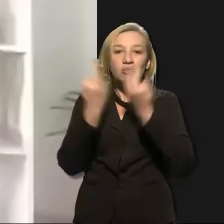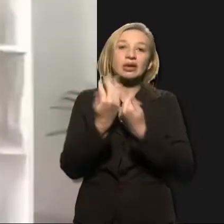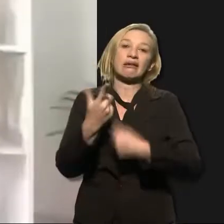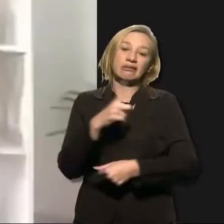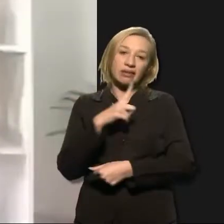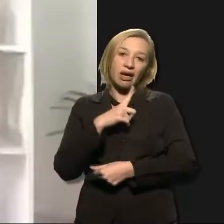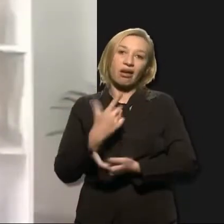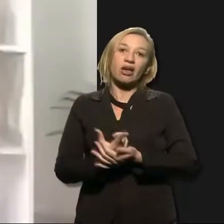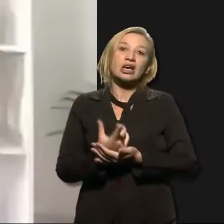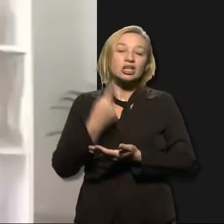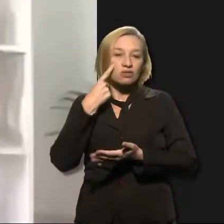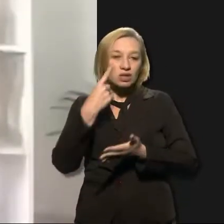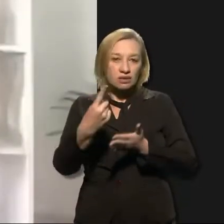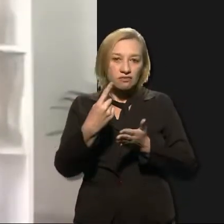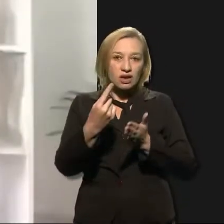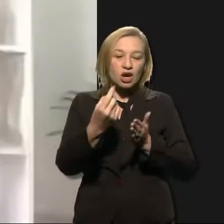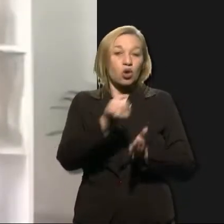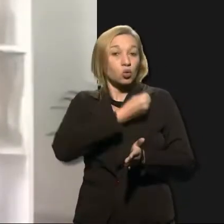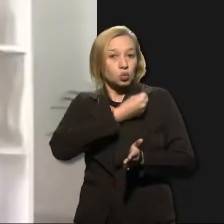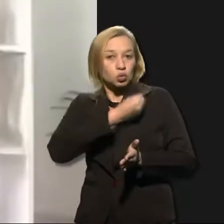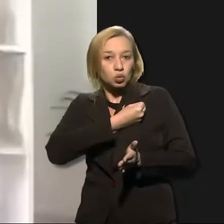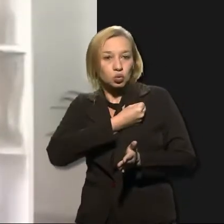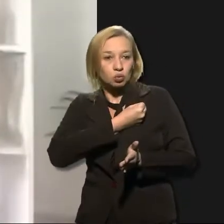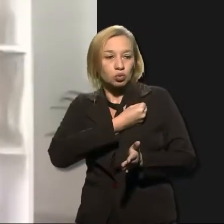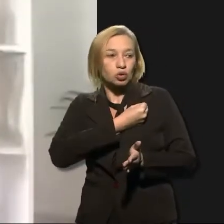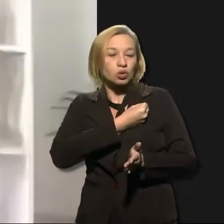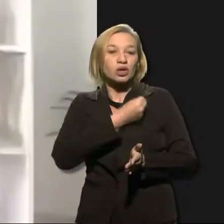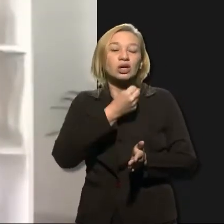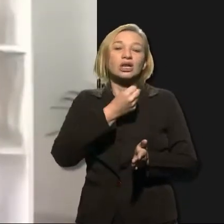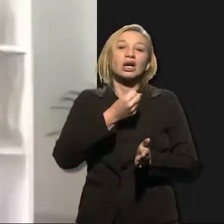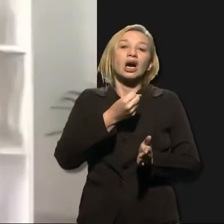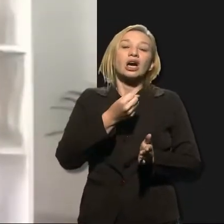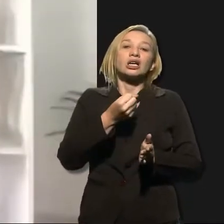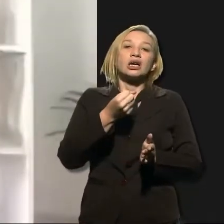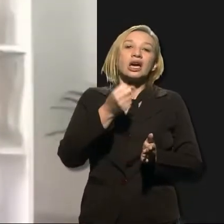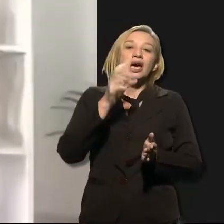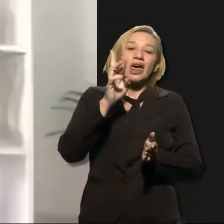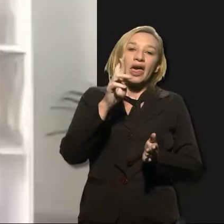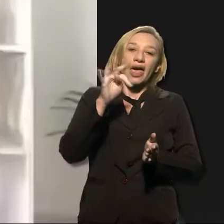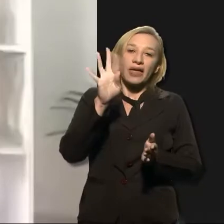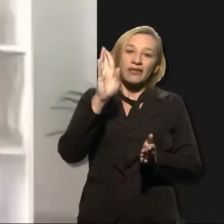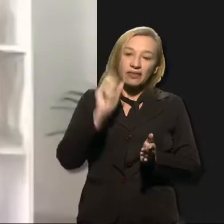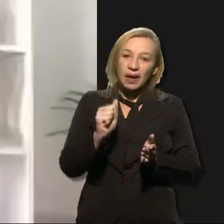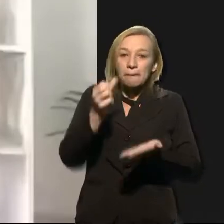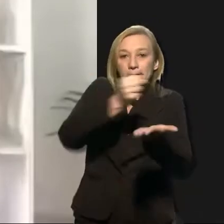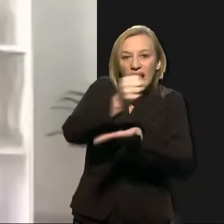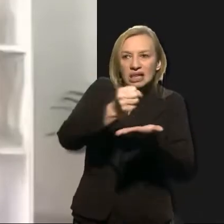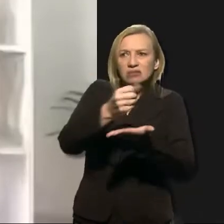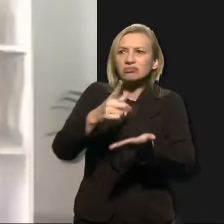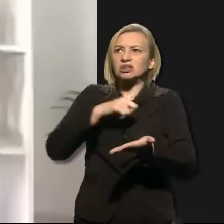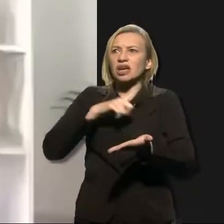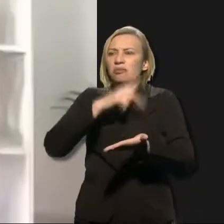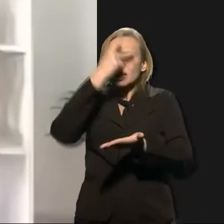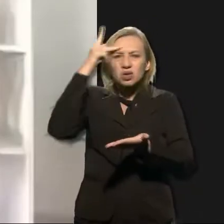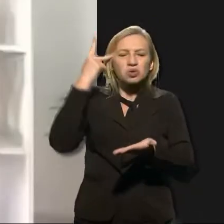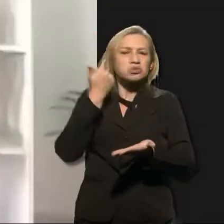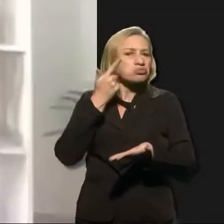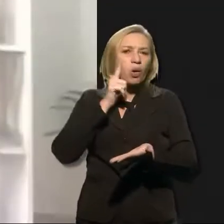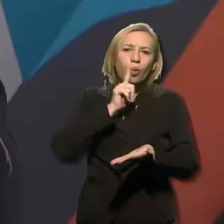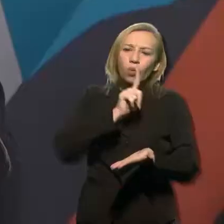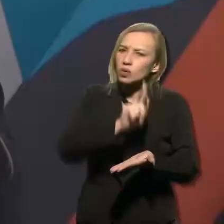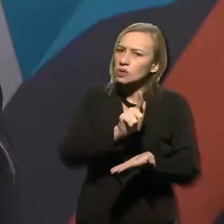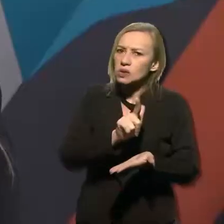acessa, né? Quando a gente olha nesses dados da renda básica, tem muitas pessoas que